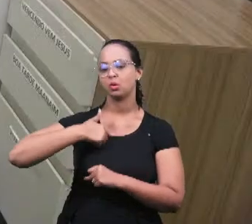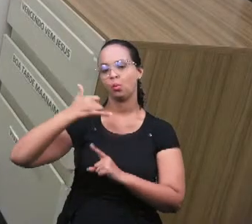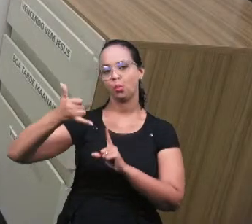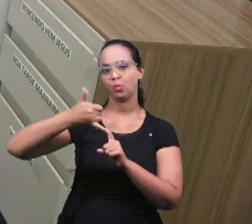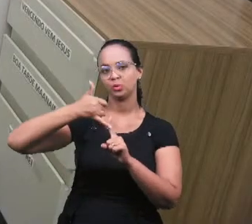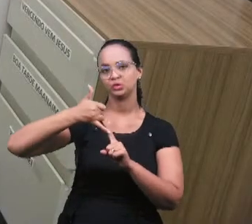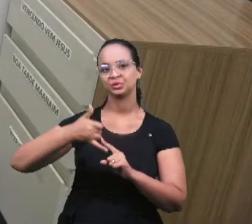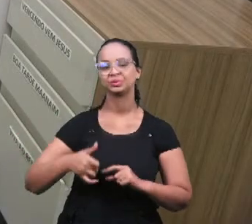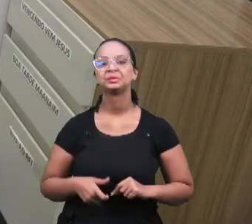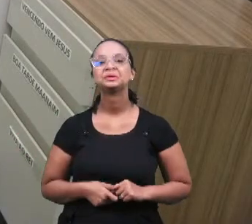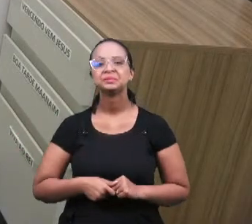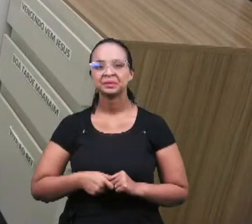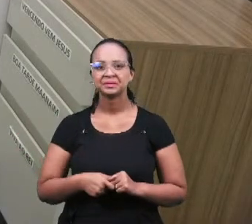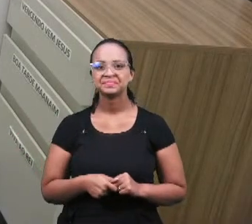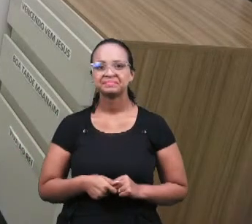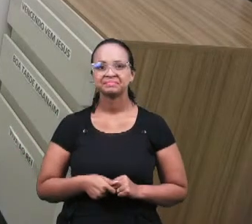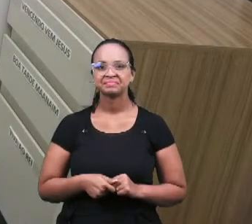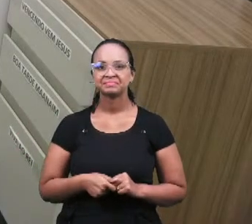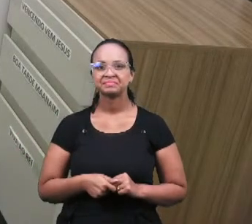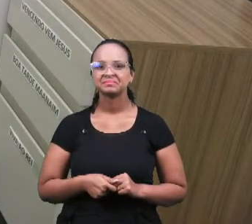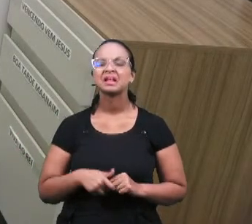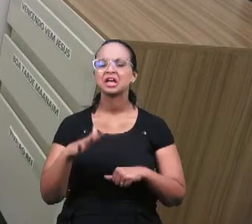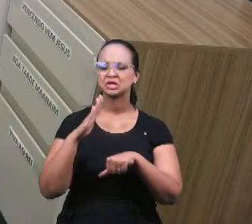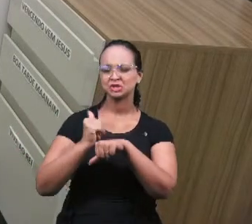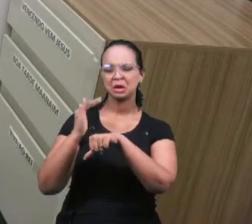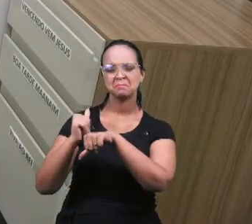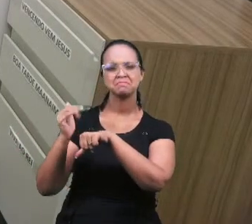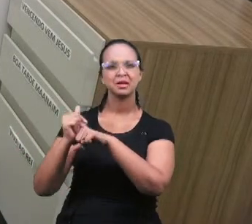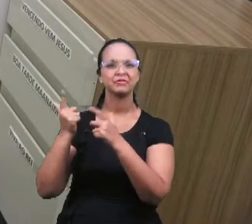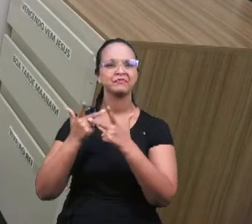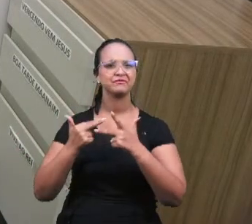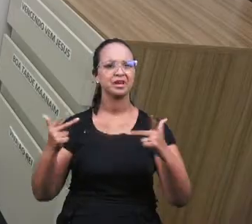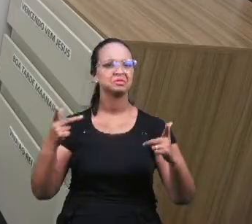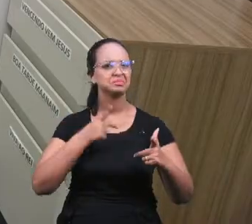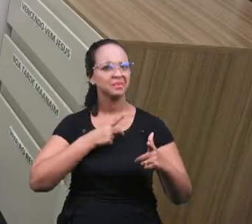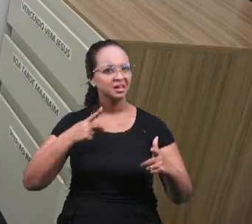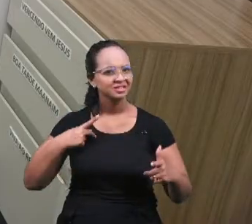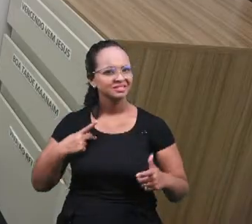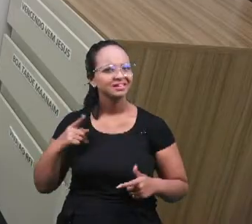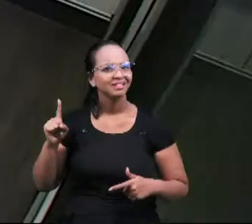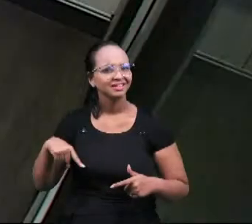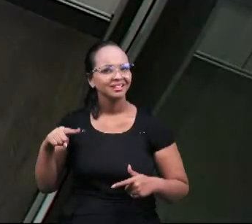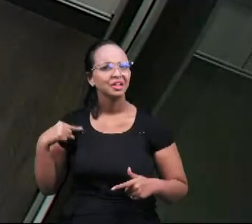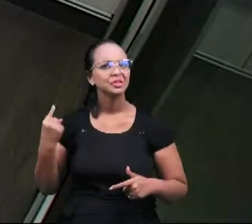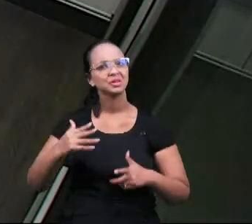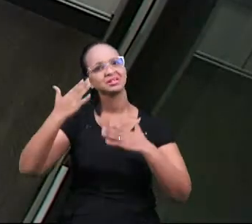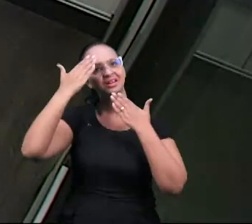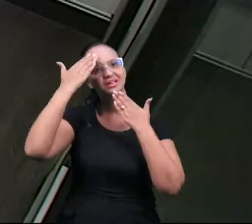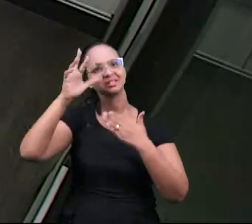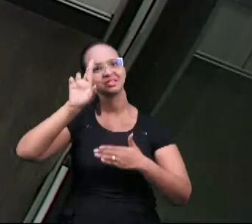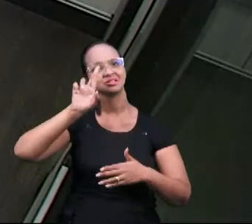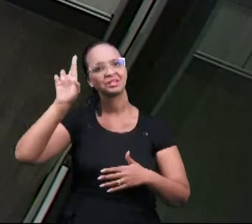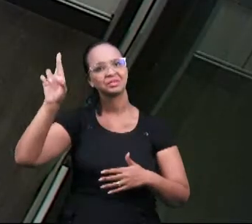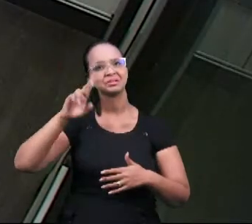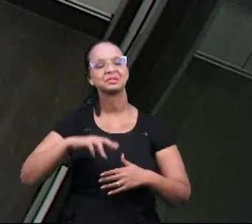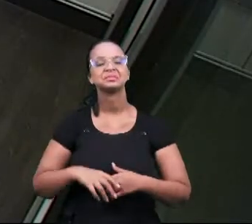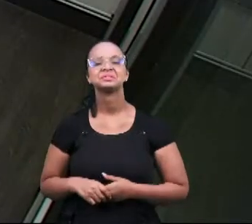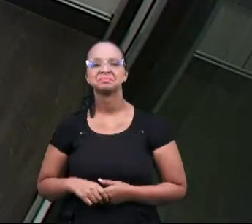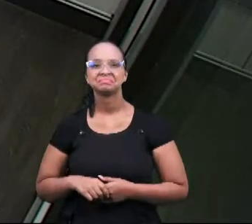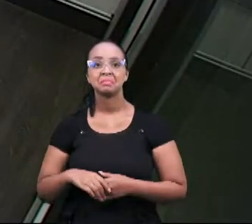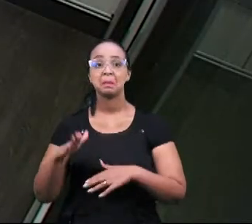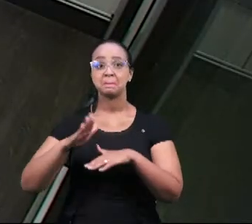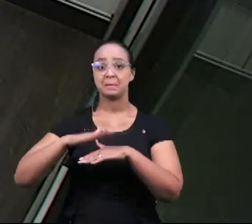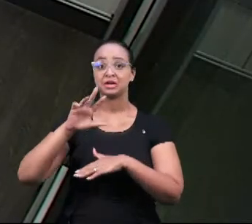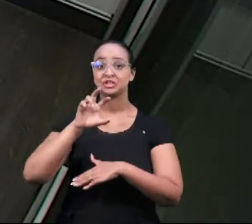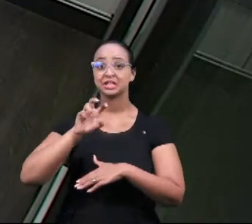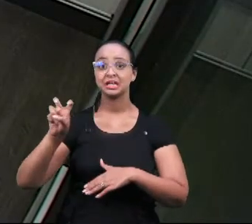Jesus. Aliás, foram levantados muitos pastores nesse ano, né, pastor? E nós estamos glorificando a Deus por isso. Amém. Foram mais de